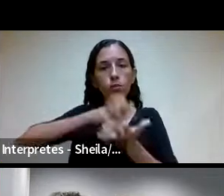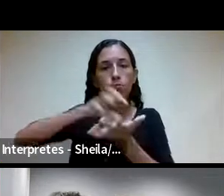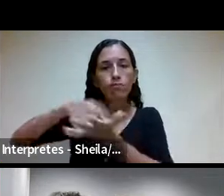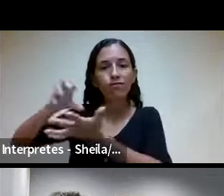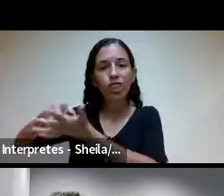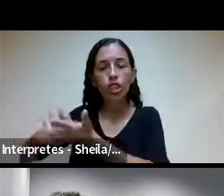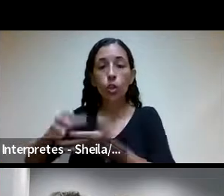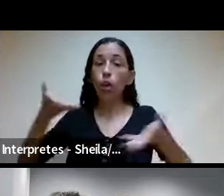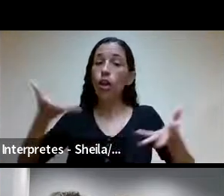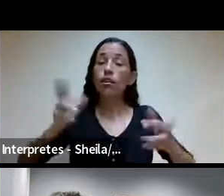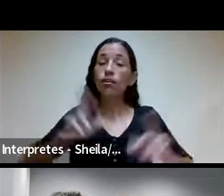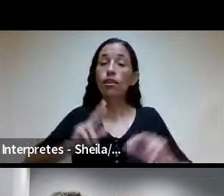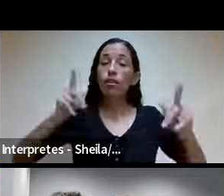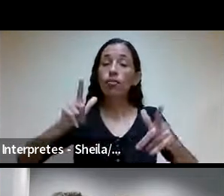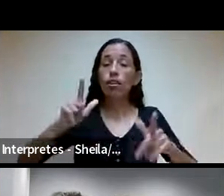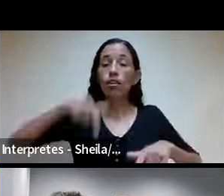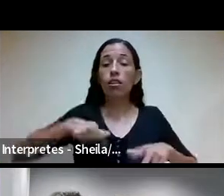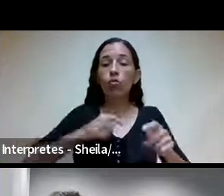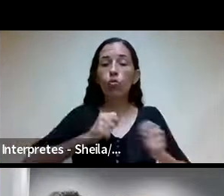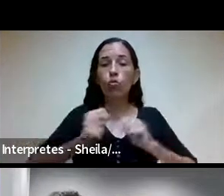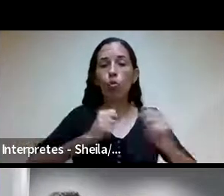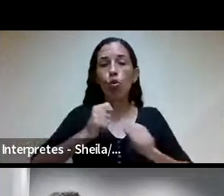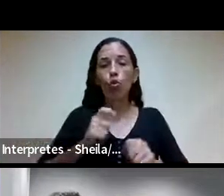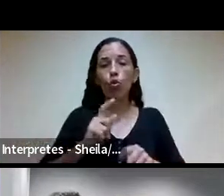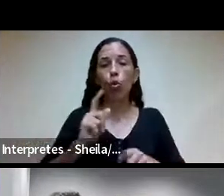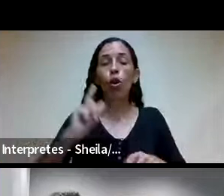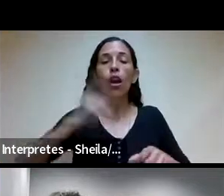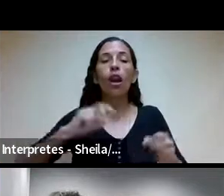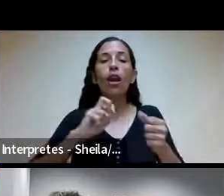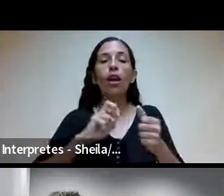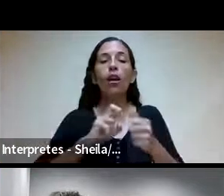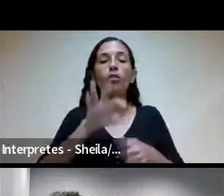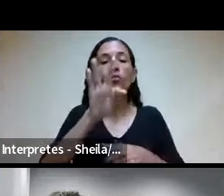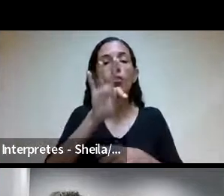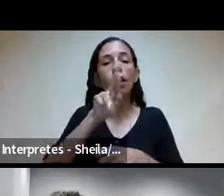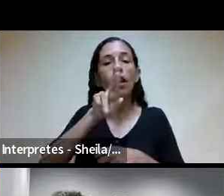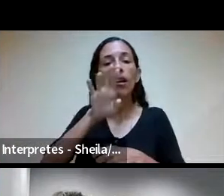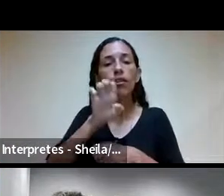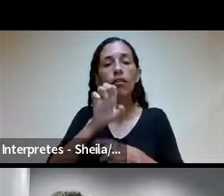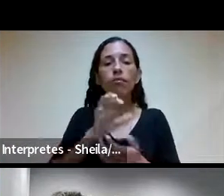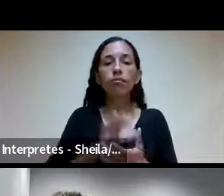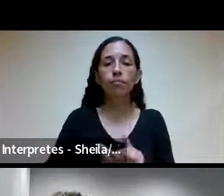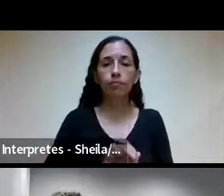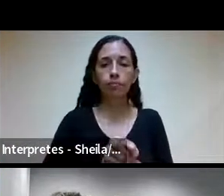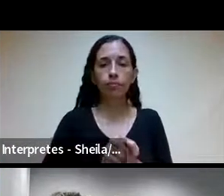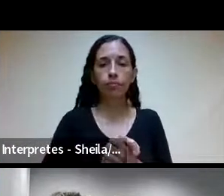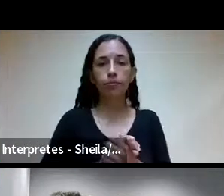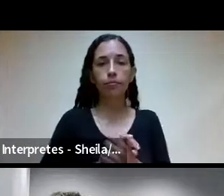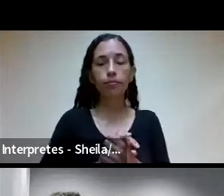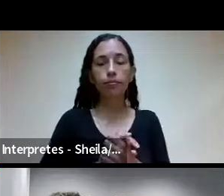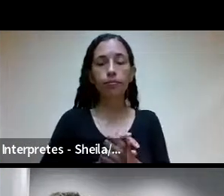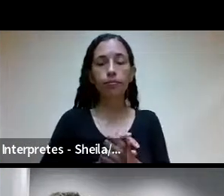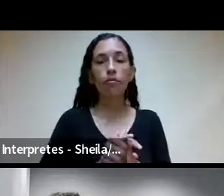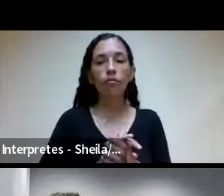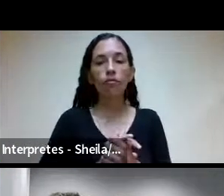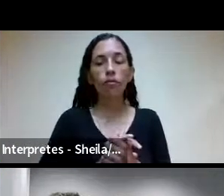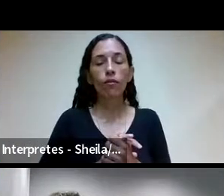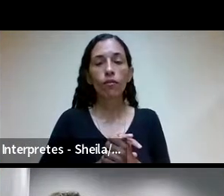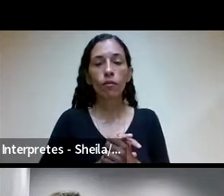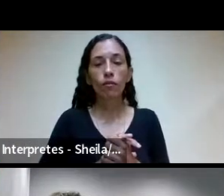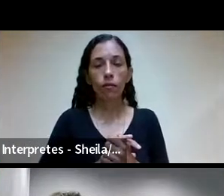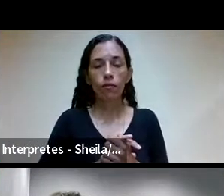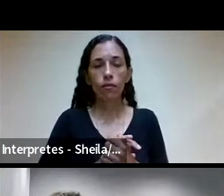e o companheirismo do desembargador Cláudio, mas nós dois passaremos a direção do tribunal antes para a